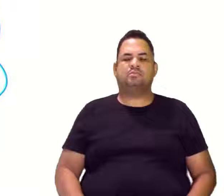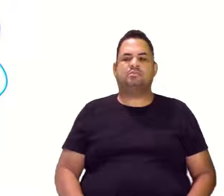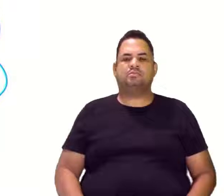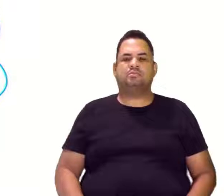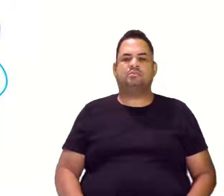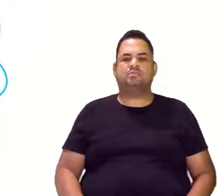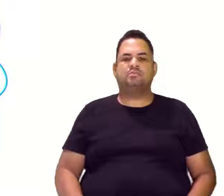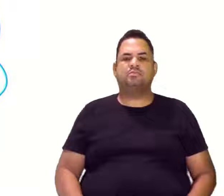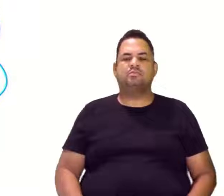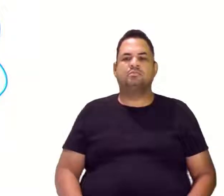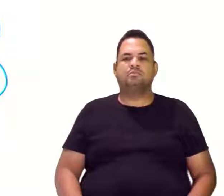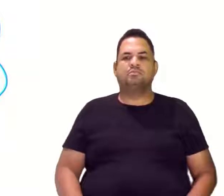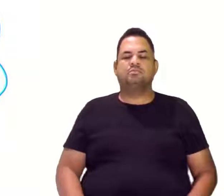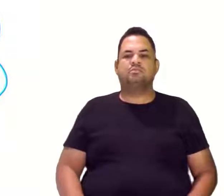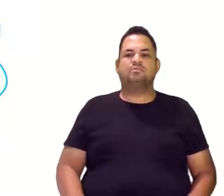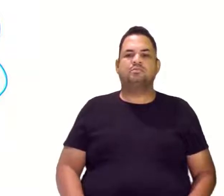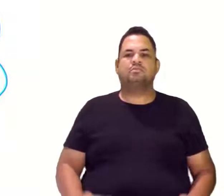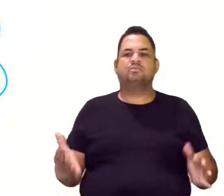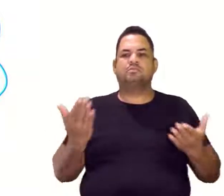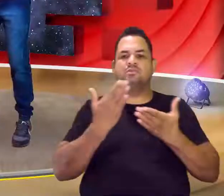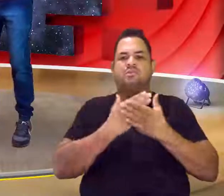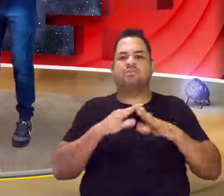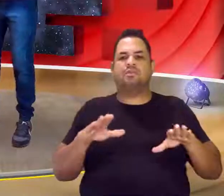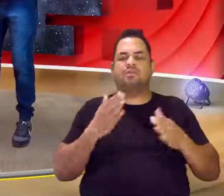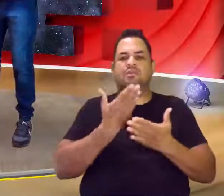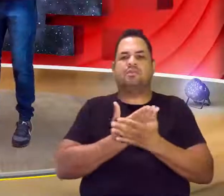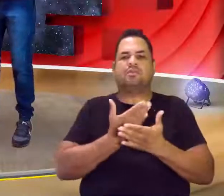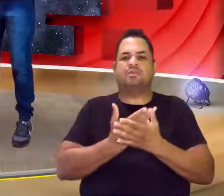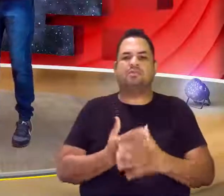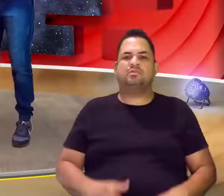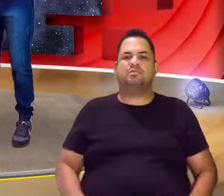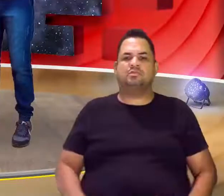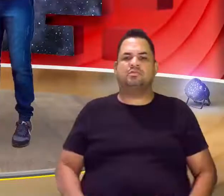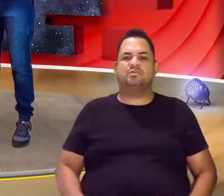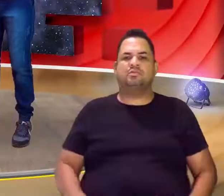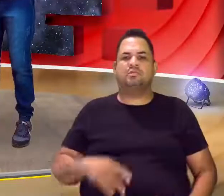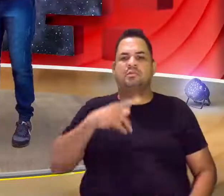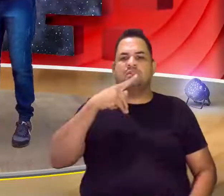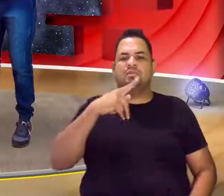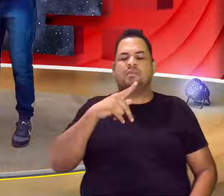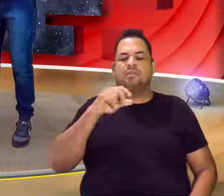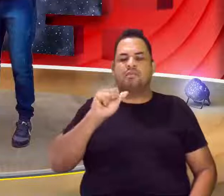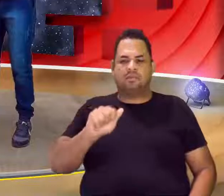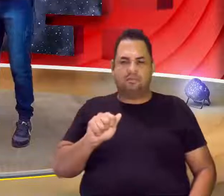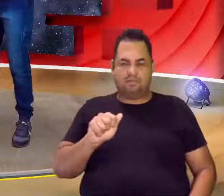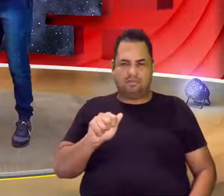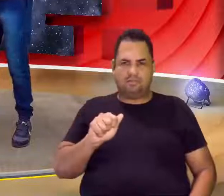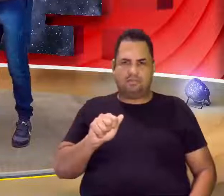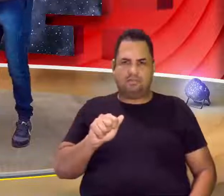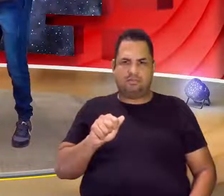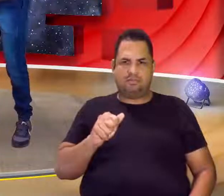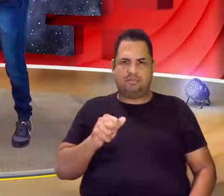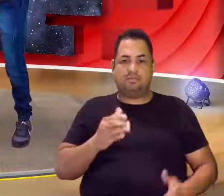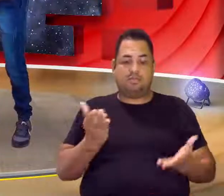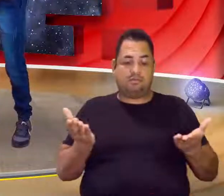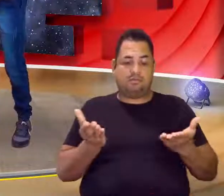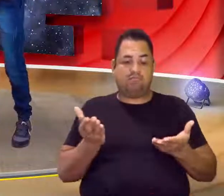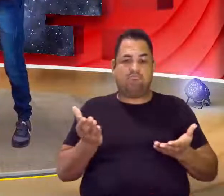Só uma coisa rapidinho aqui antes de encerrar a aula. Progressão aritmética é esse